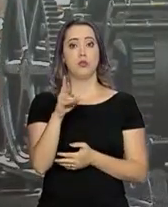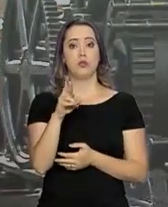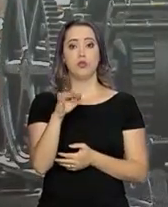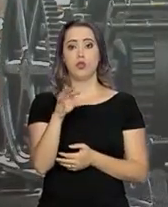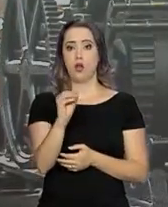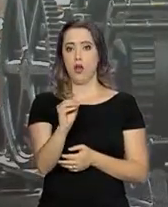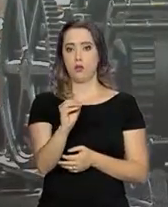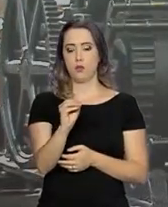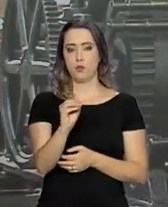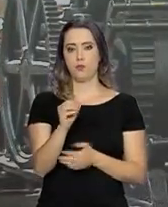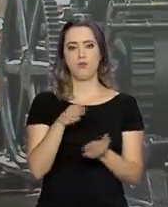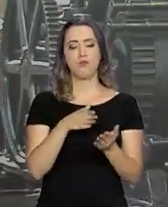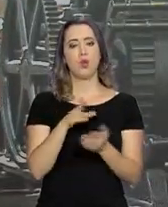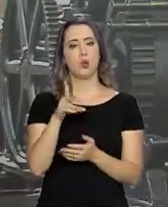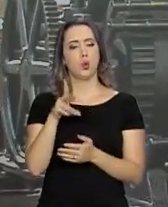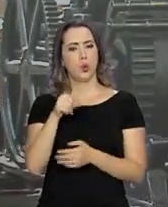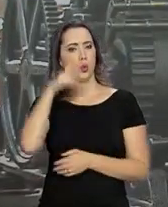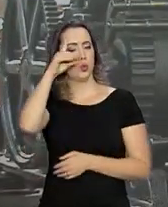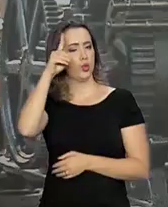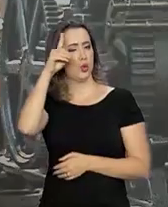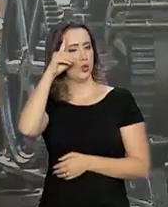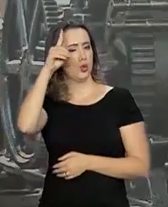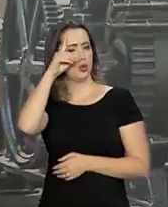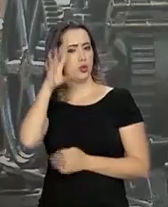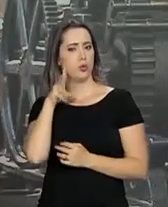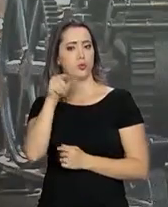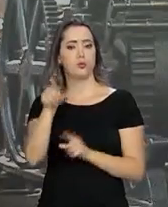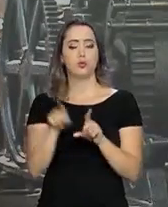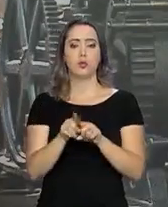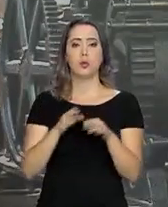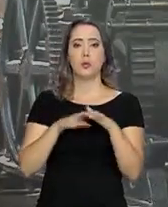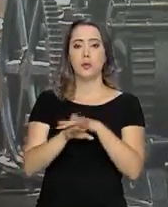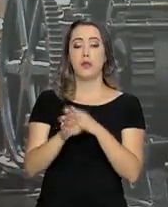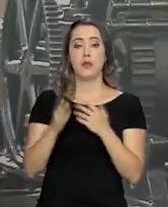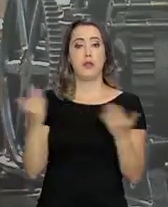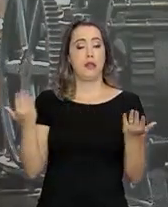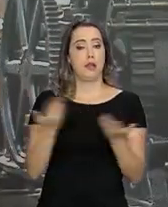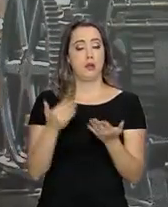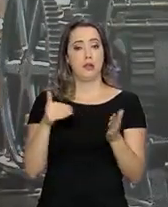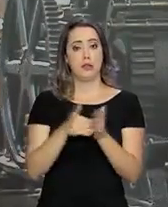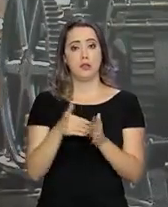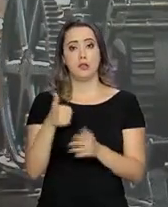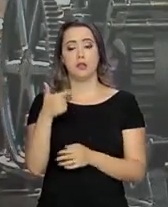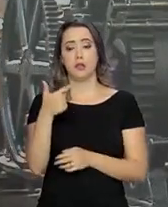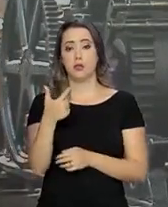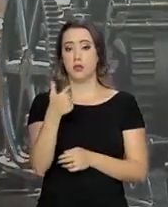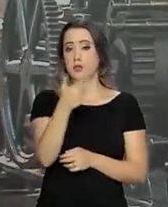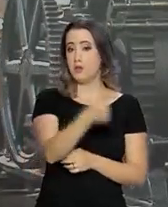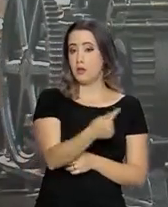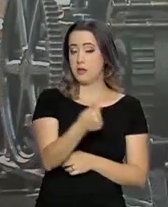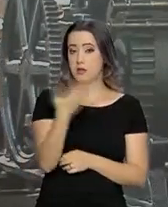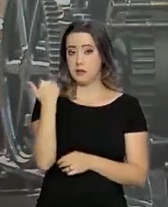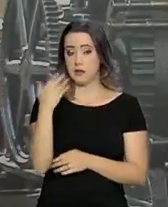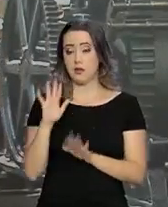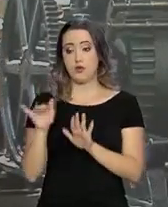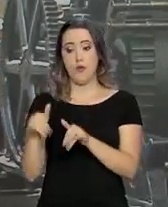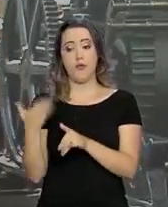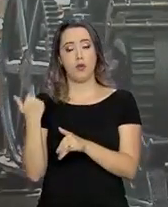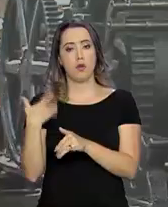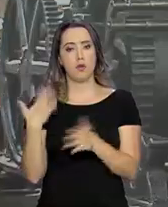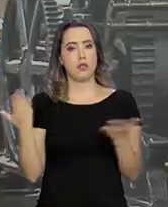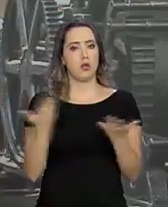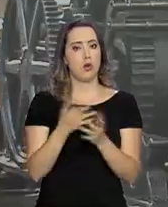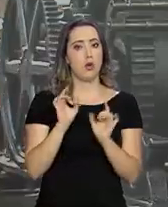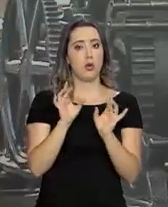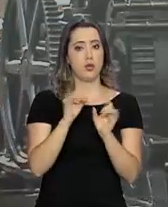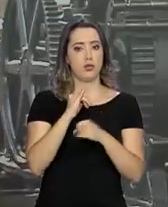diário, na forma impressa, entre 1862 e o finalzinho de 2017, e desde o final do ano passado a gente publica